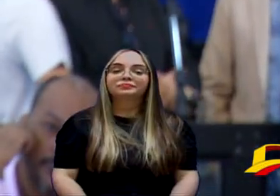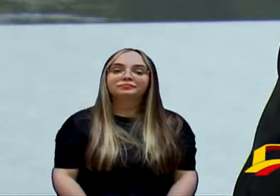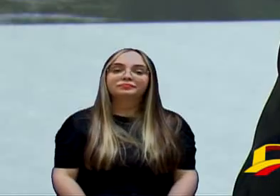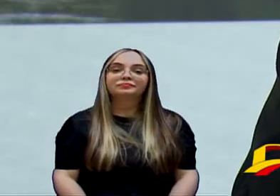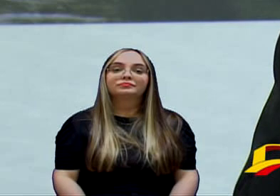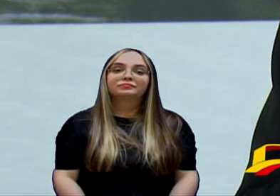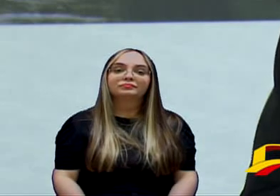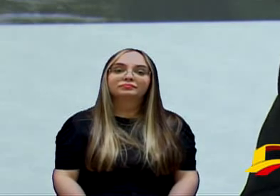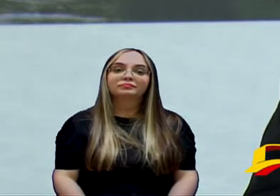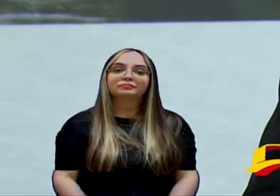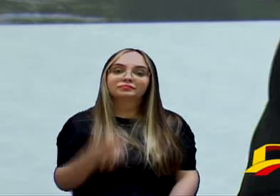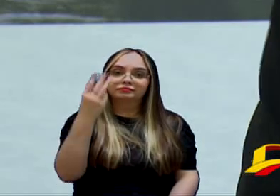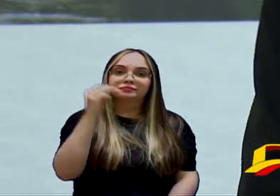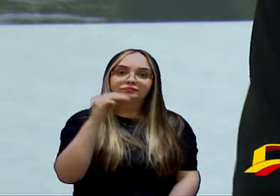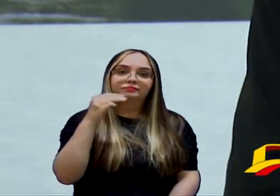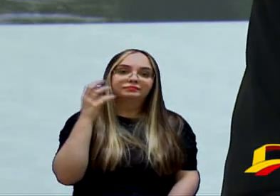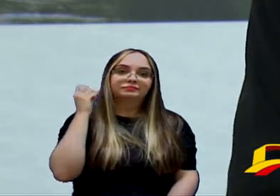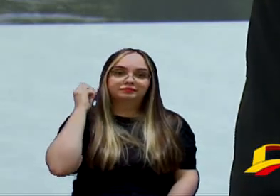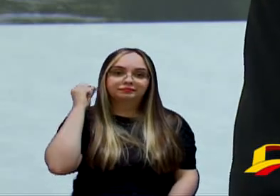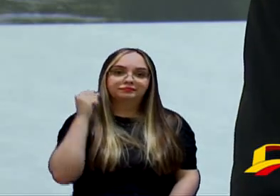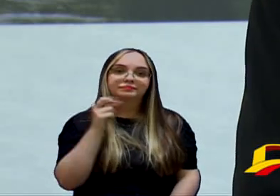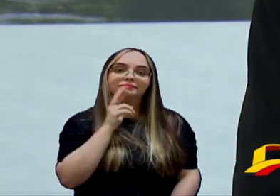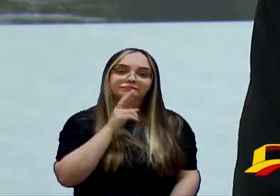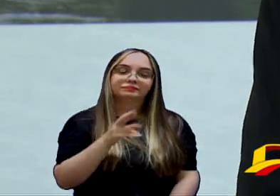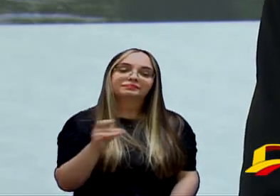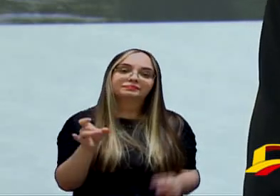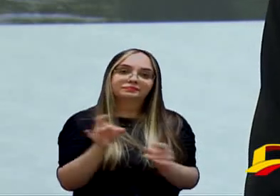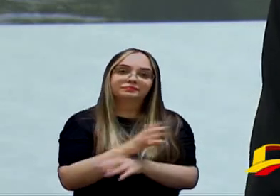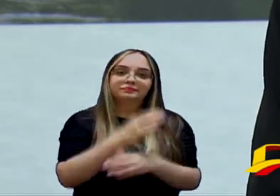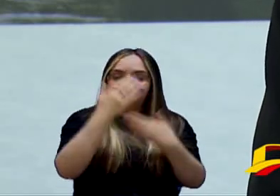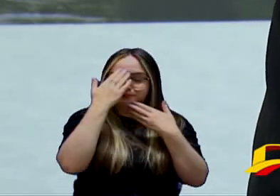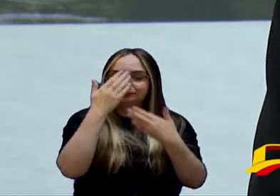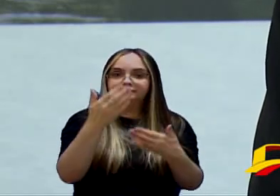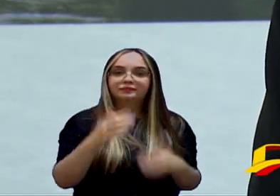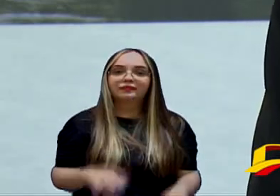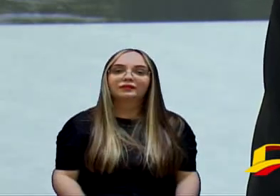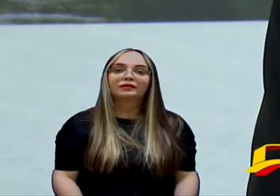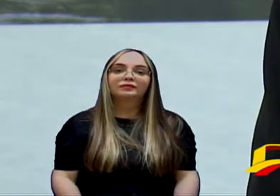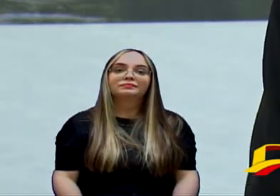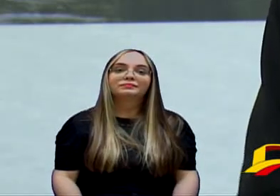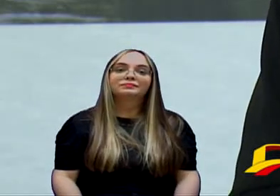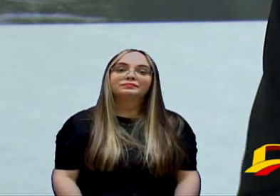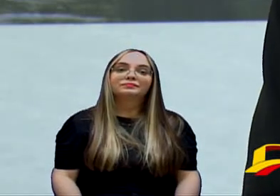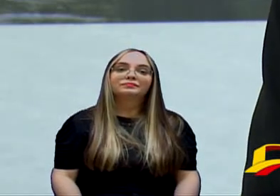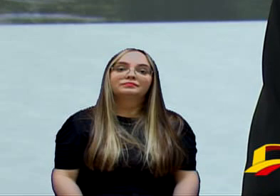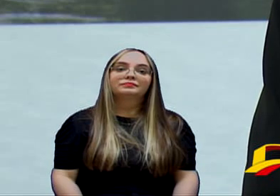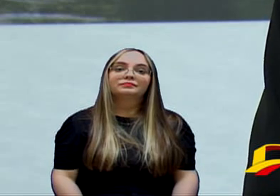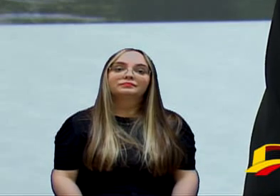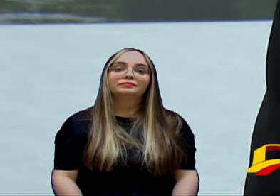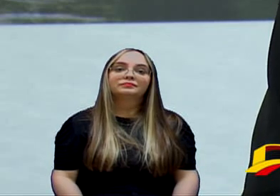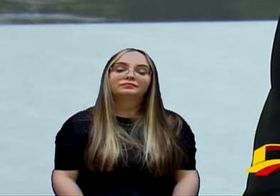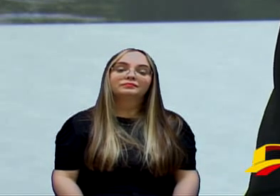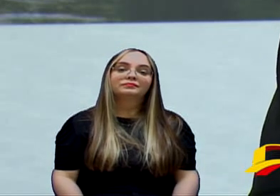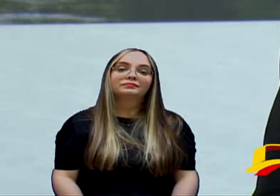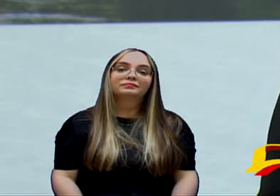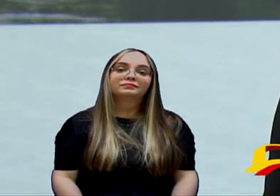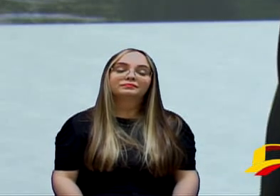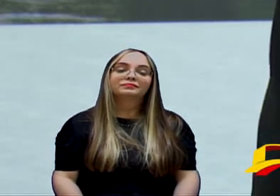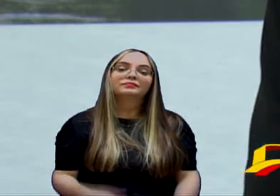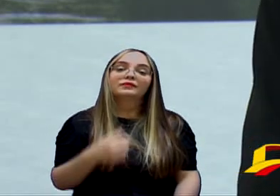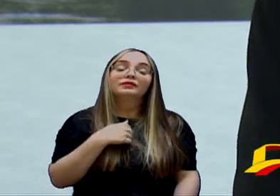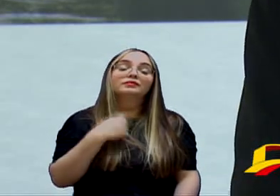Obrigado mas três minutos para vereadora também já concluir Obrigada Presidente mas eu fico